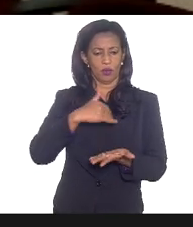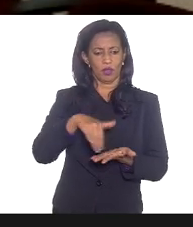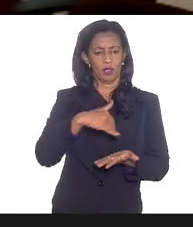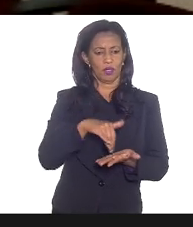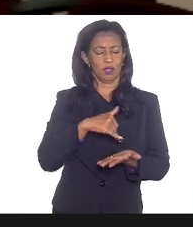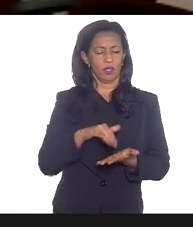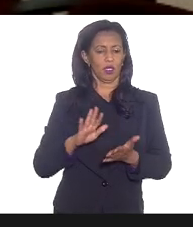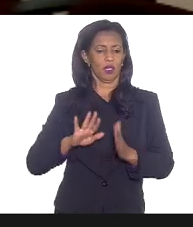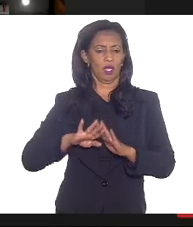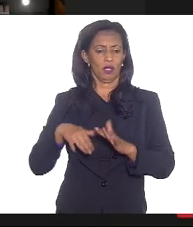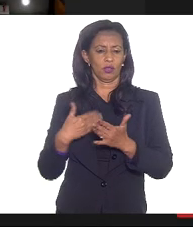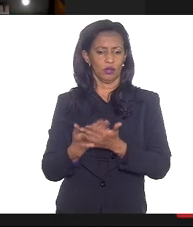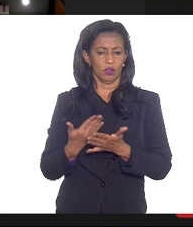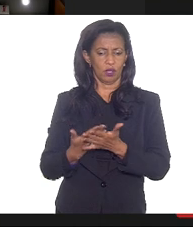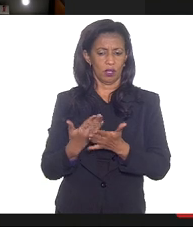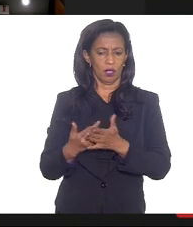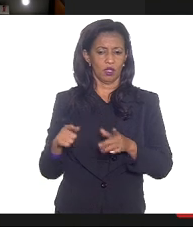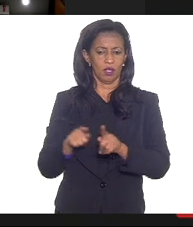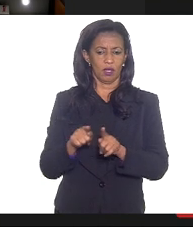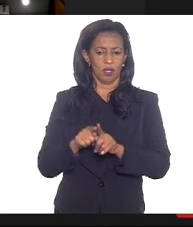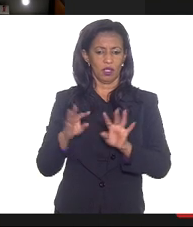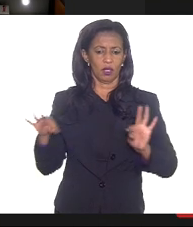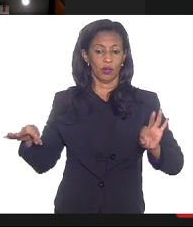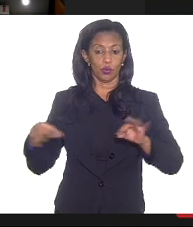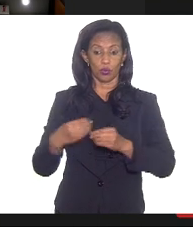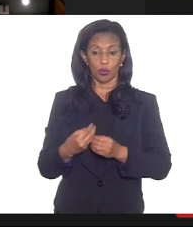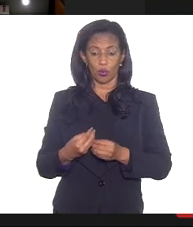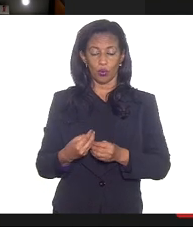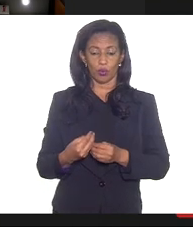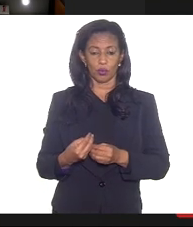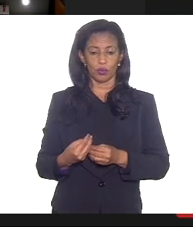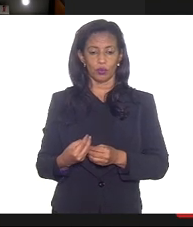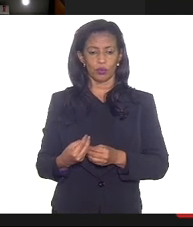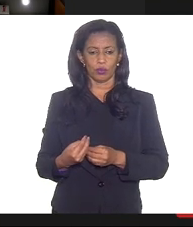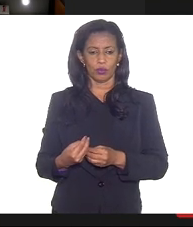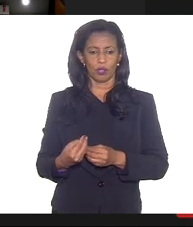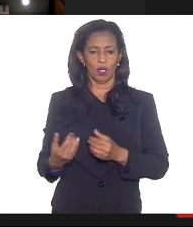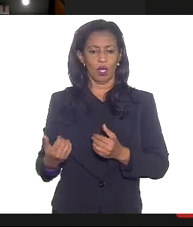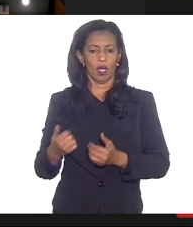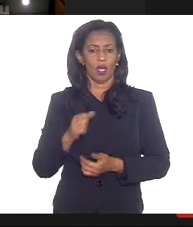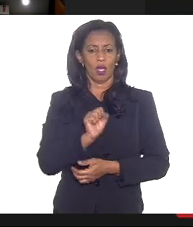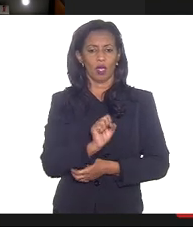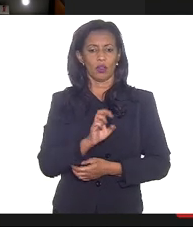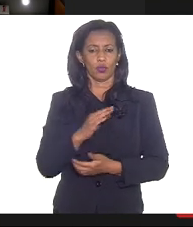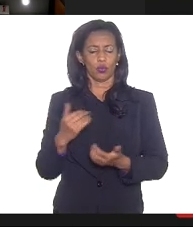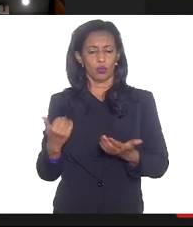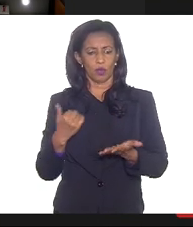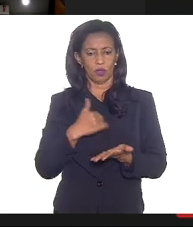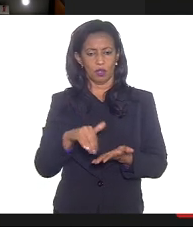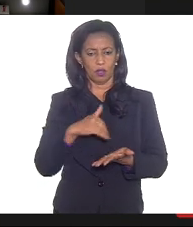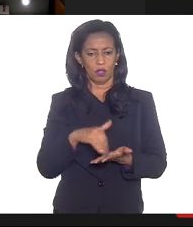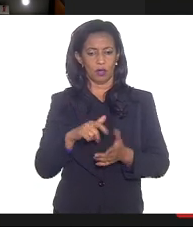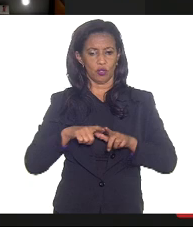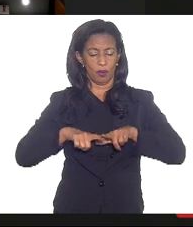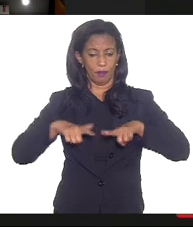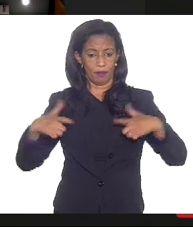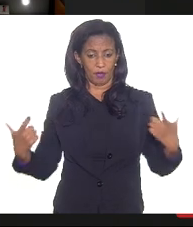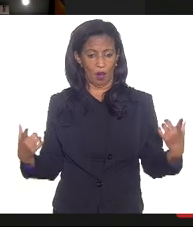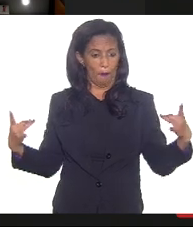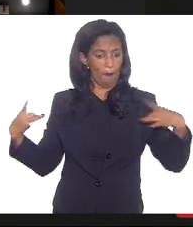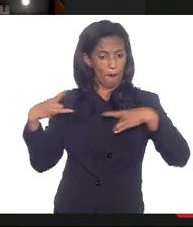e regionais, e colocar toda a superintendência, a subsecretaria e a nossa Secretaria de Educação